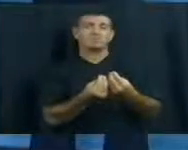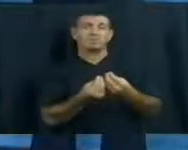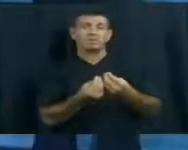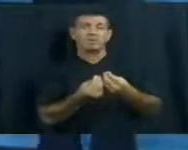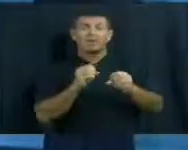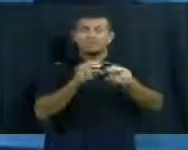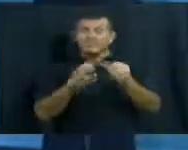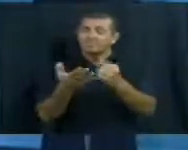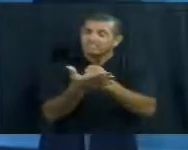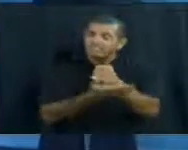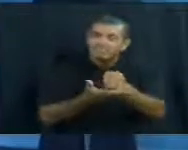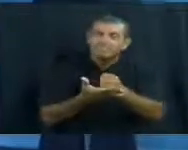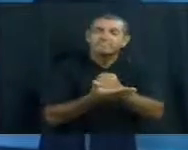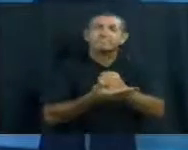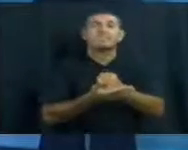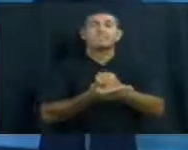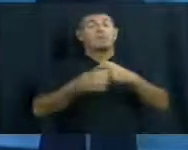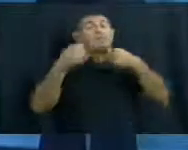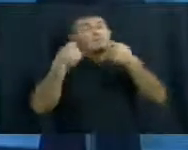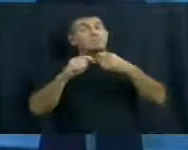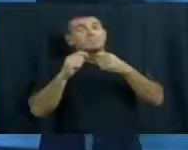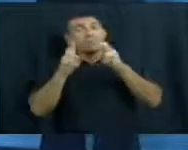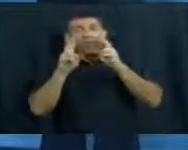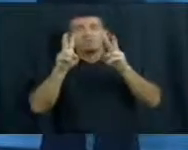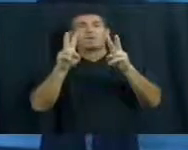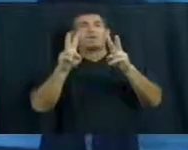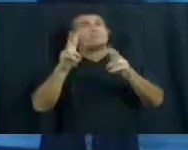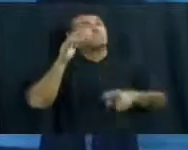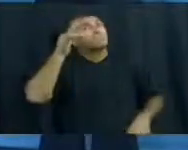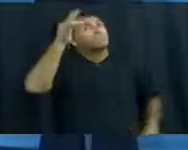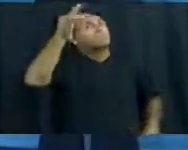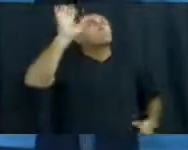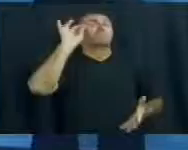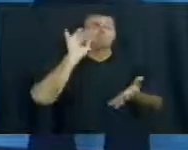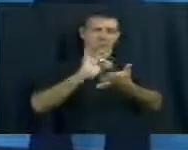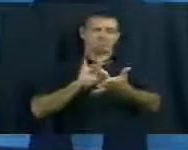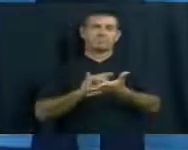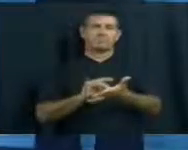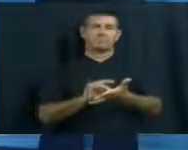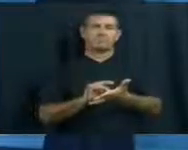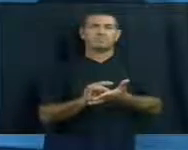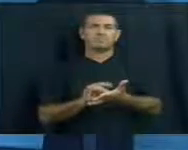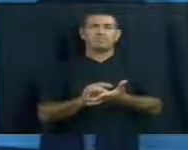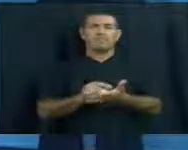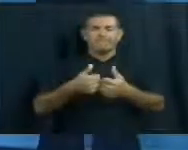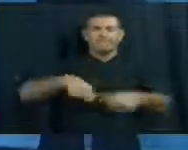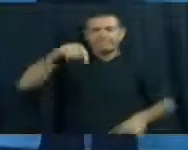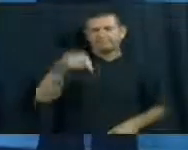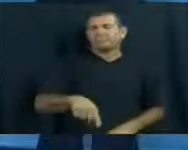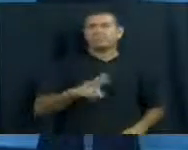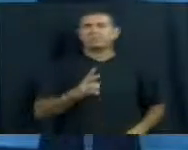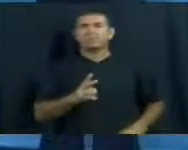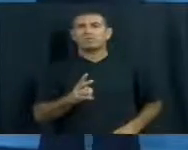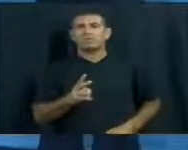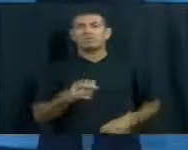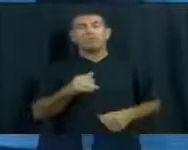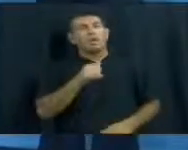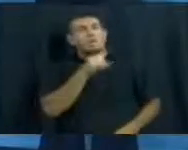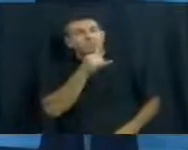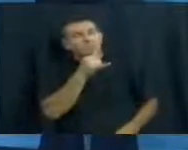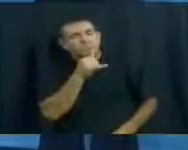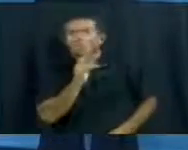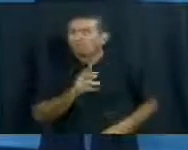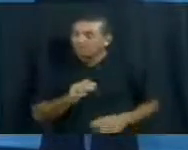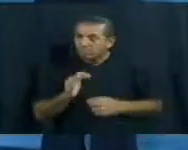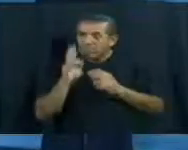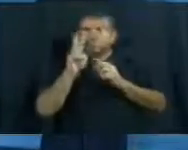fundamental, mas precisamos olhar para o futuro, não podemos ficar agarrados só na tristeza,